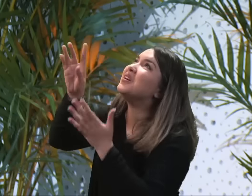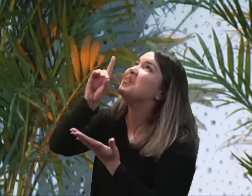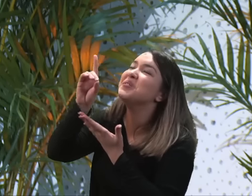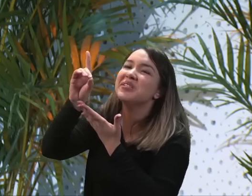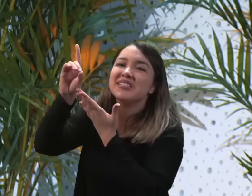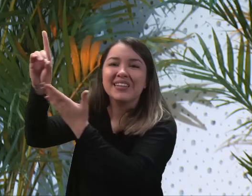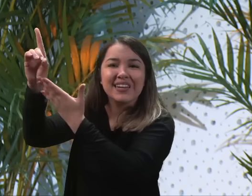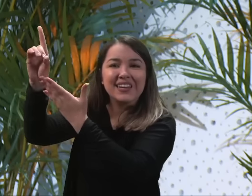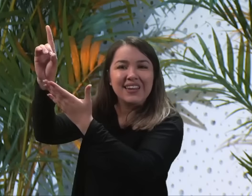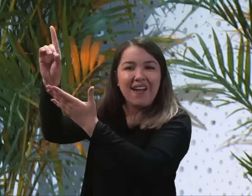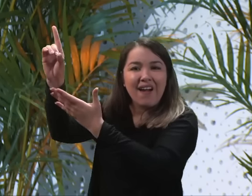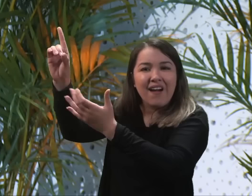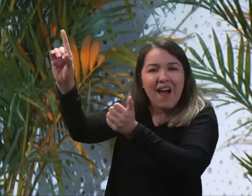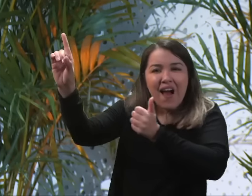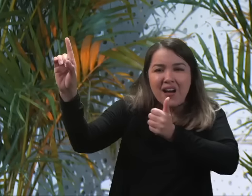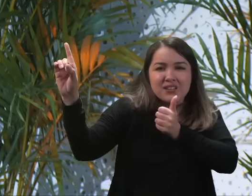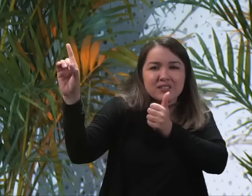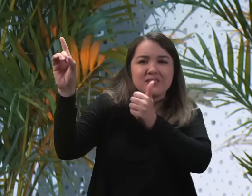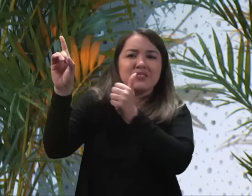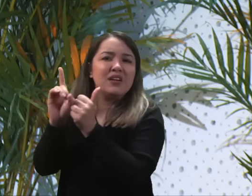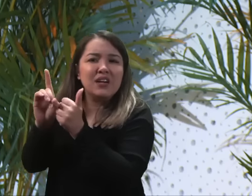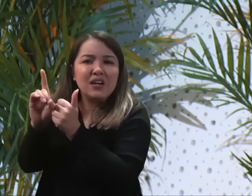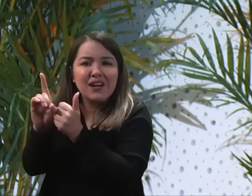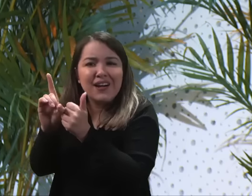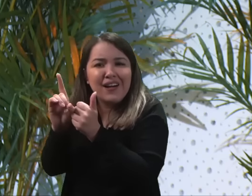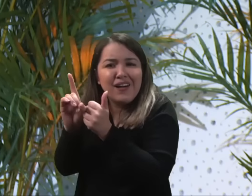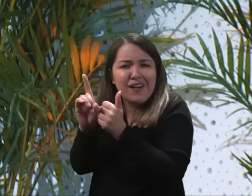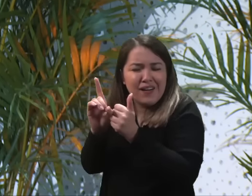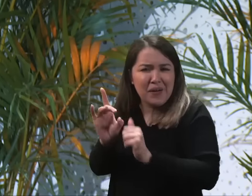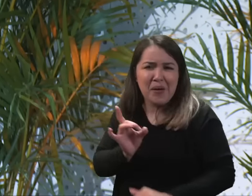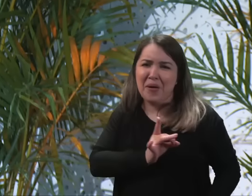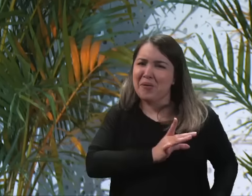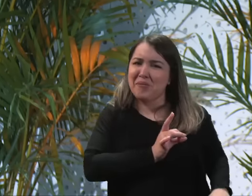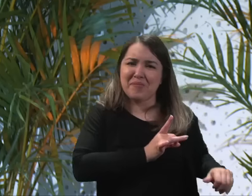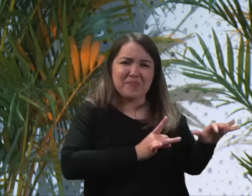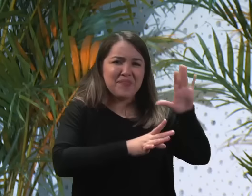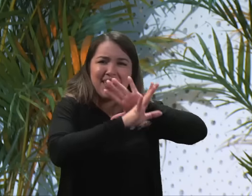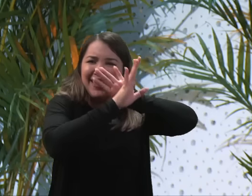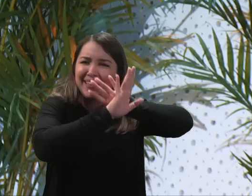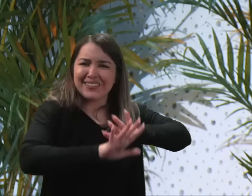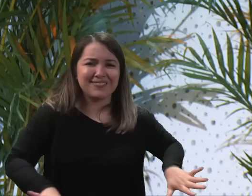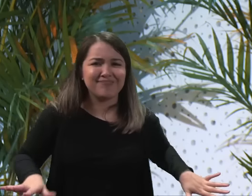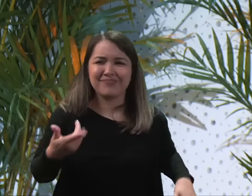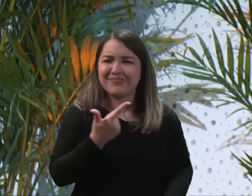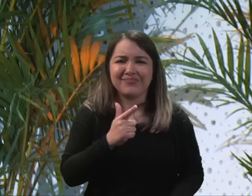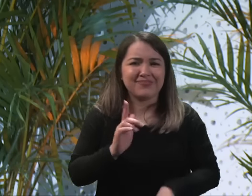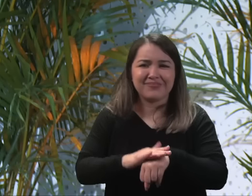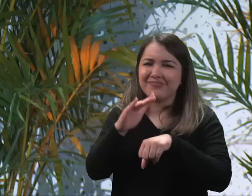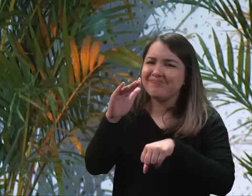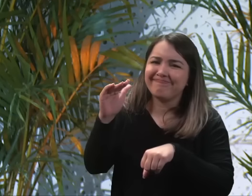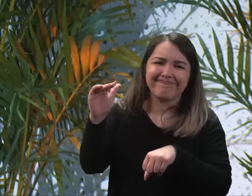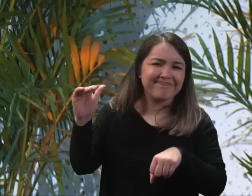mestre e não tenho mais